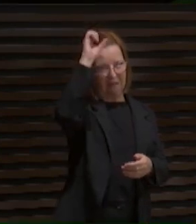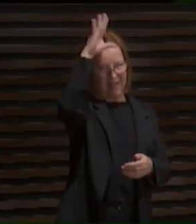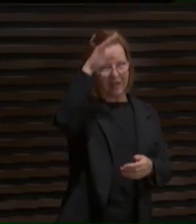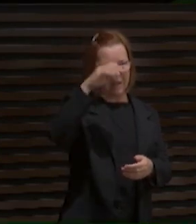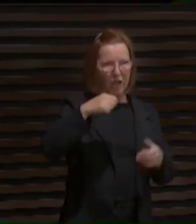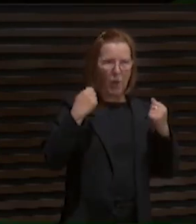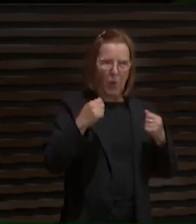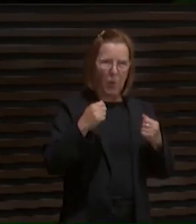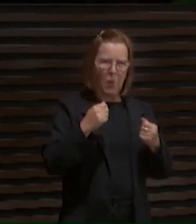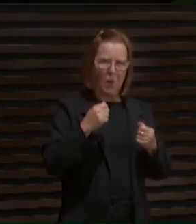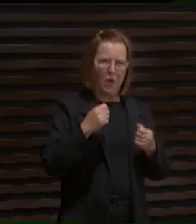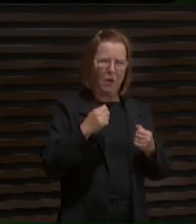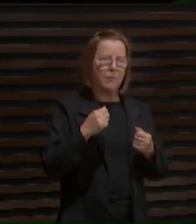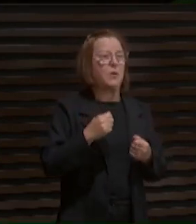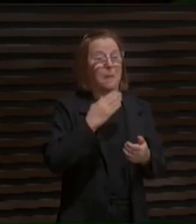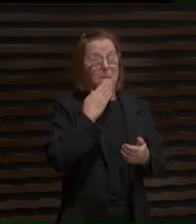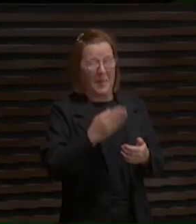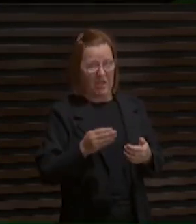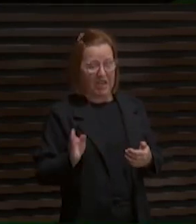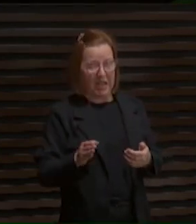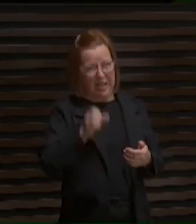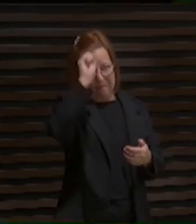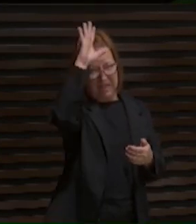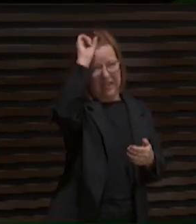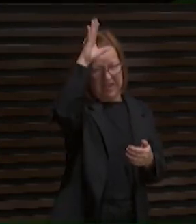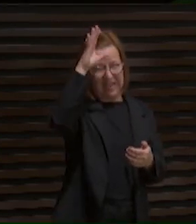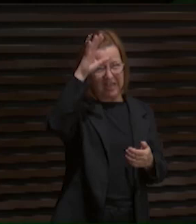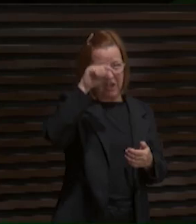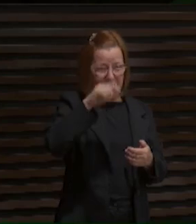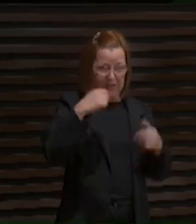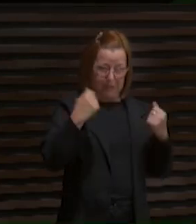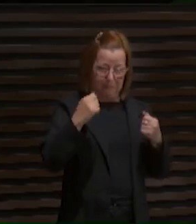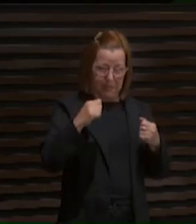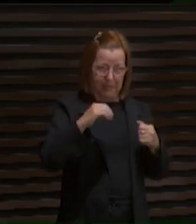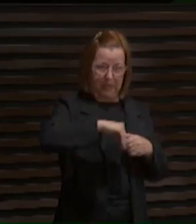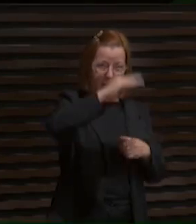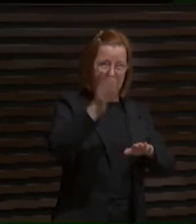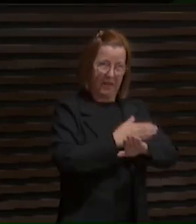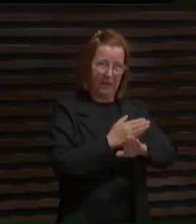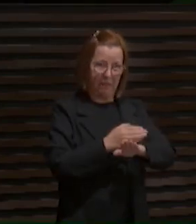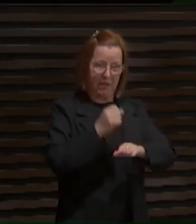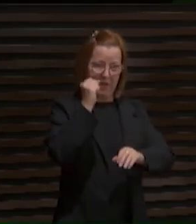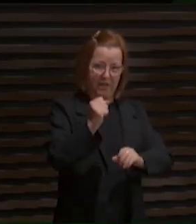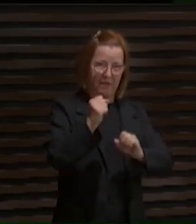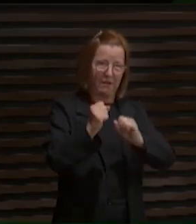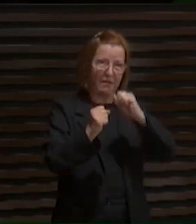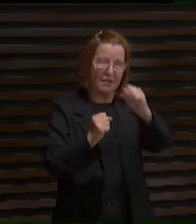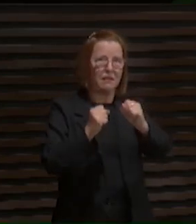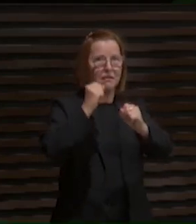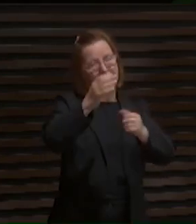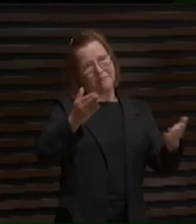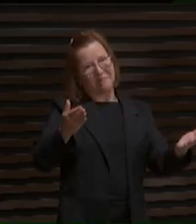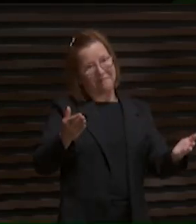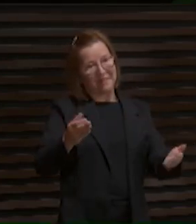Nós nascemos absolutamente condenados, separados de Deus, sem a menor condição de